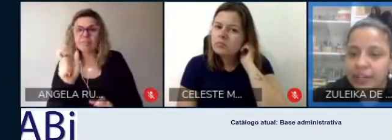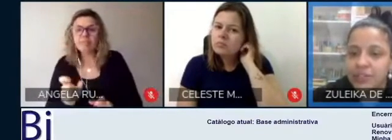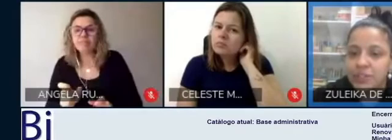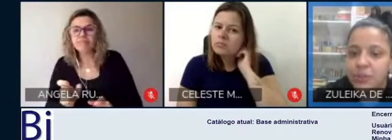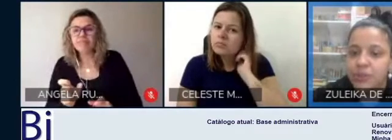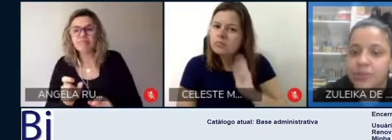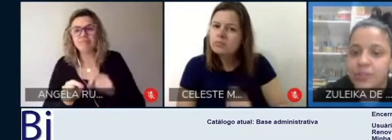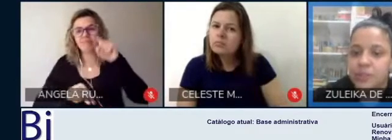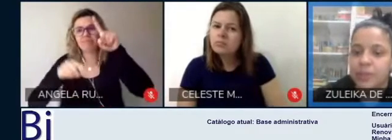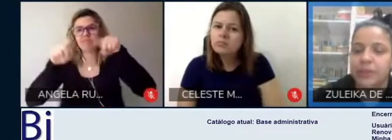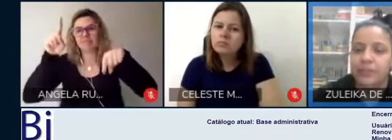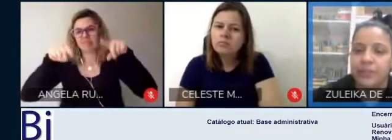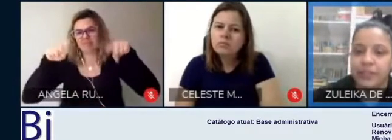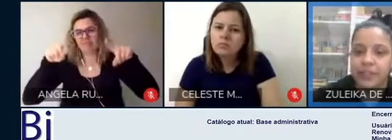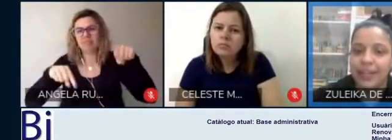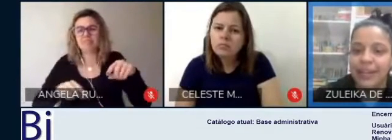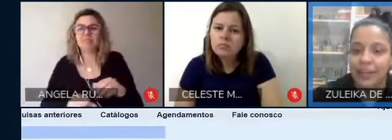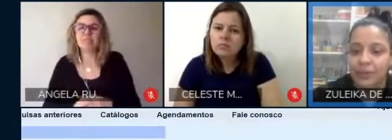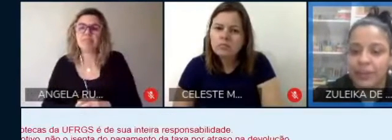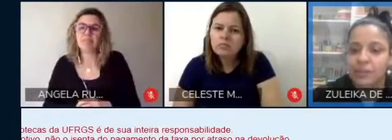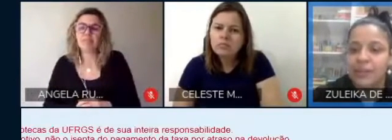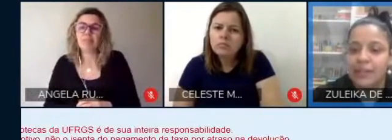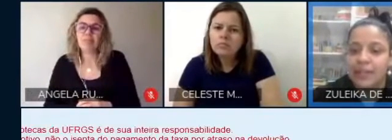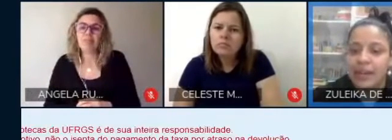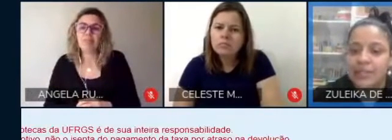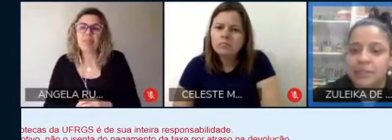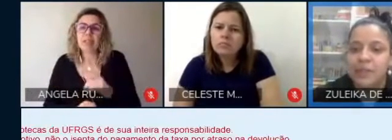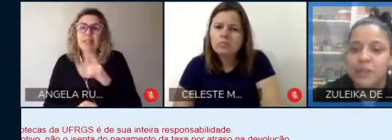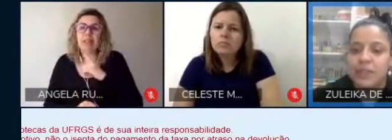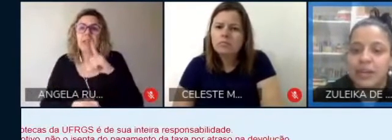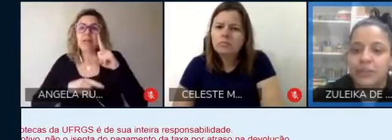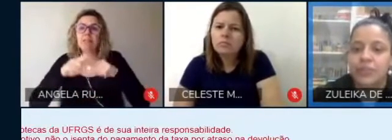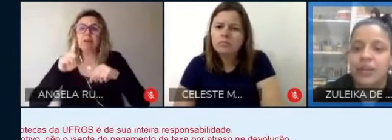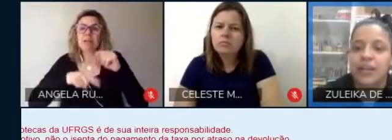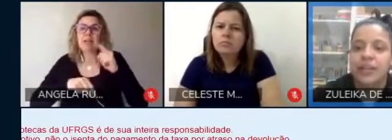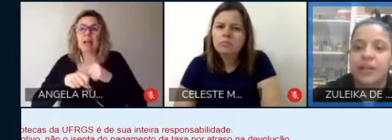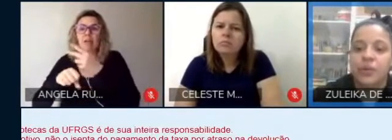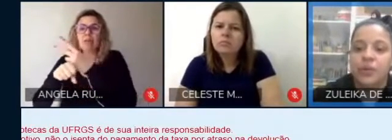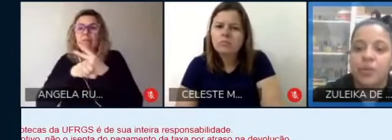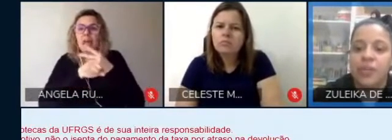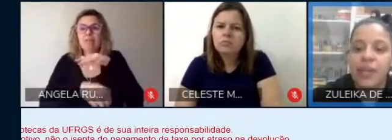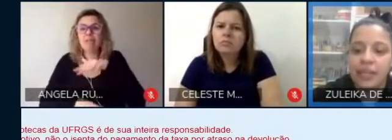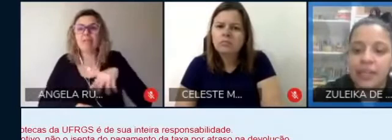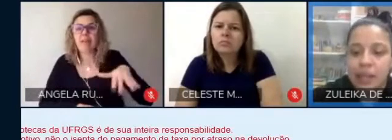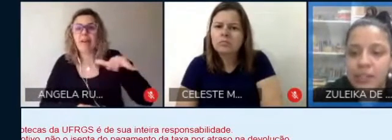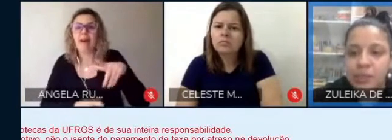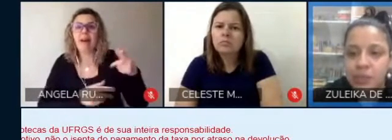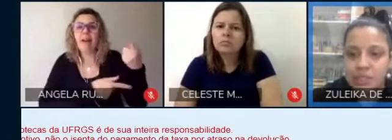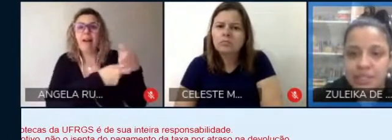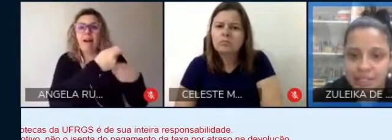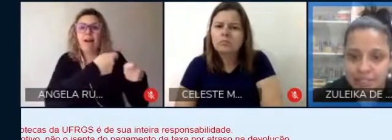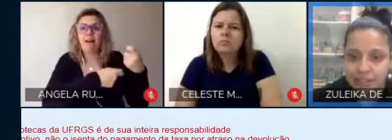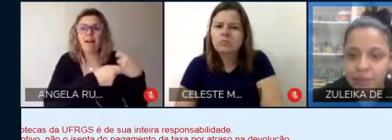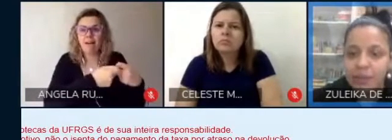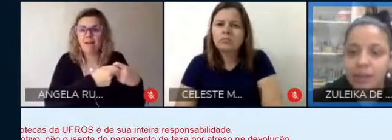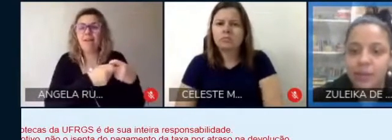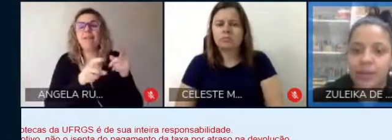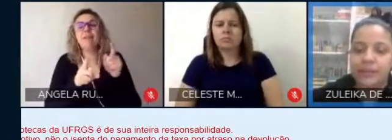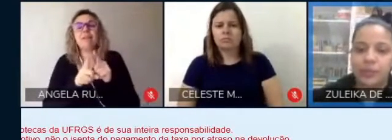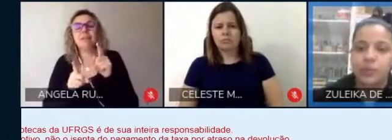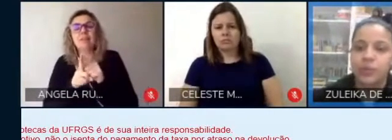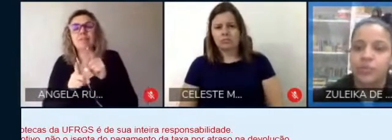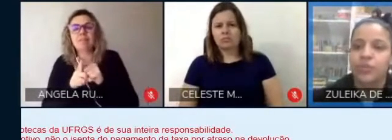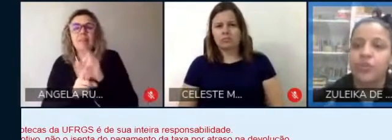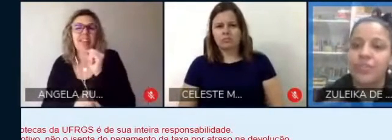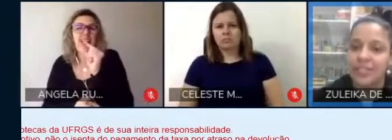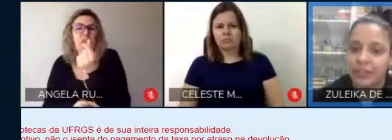datas diferentes, como vocês podem ver. Eu tenho materiais emprestados na economia e na administração,